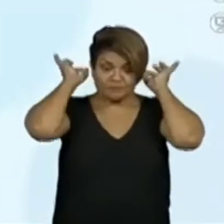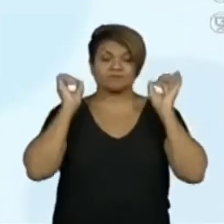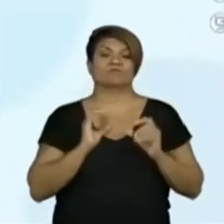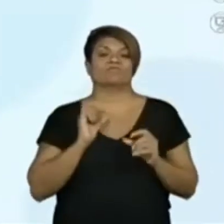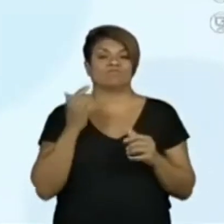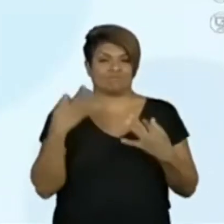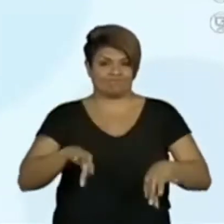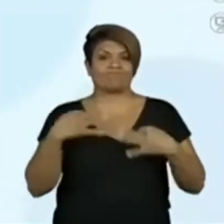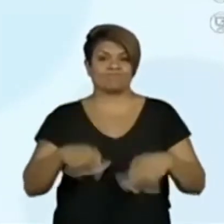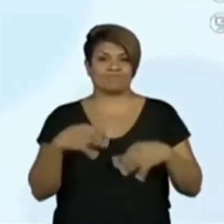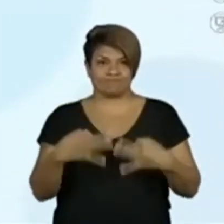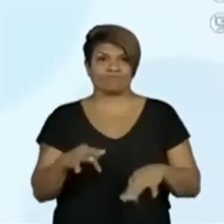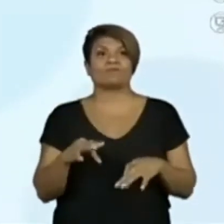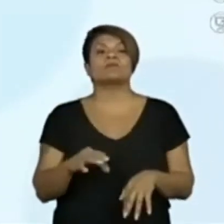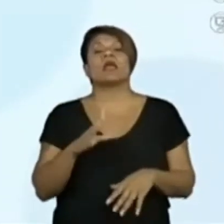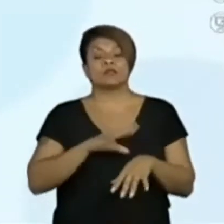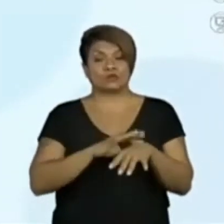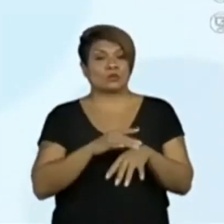mais grave é a